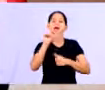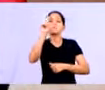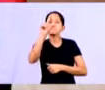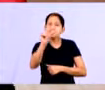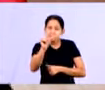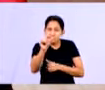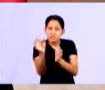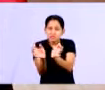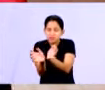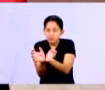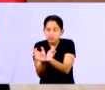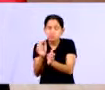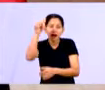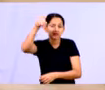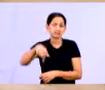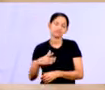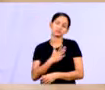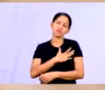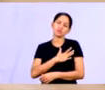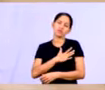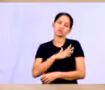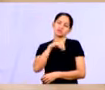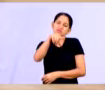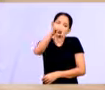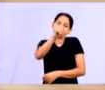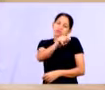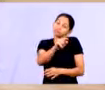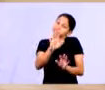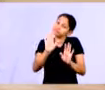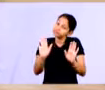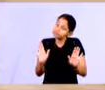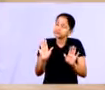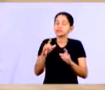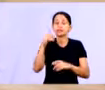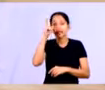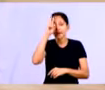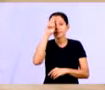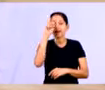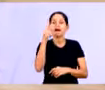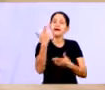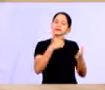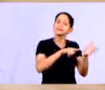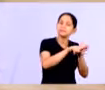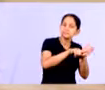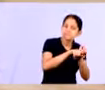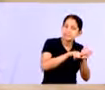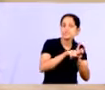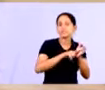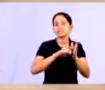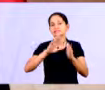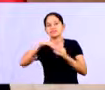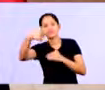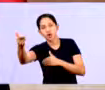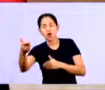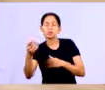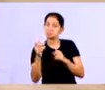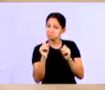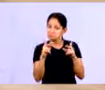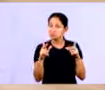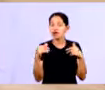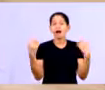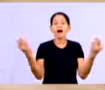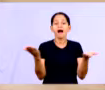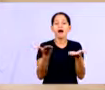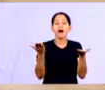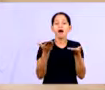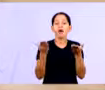que pequena parte é essa? Então, a gente fala sobre investimento, a gente deve lembrar de uma pesquisa de mercado, entender o mercado, né? Isso mesmo. E agora falando